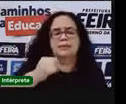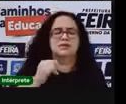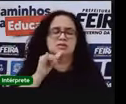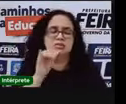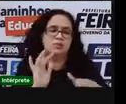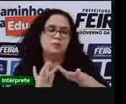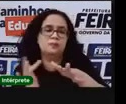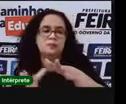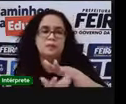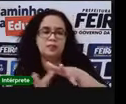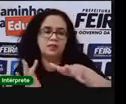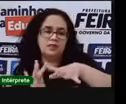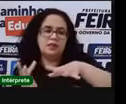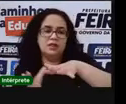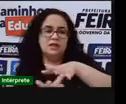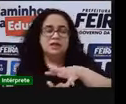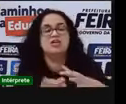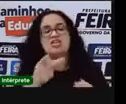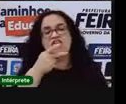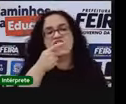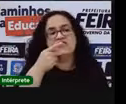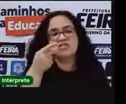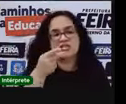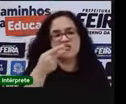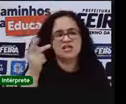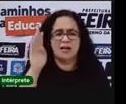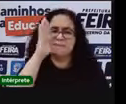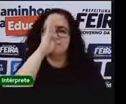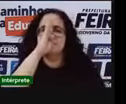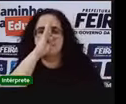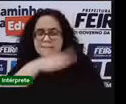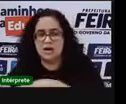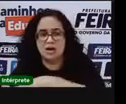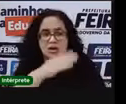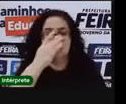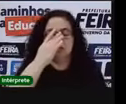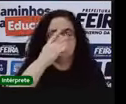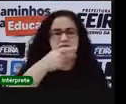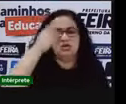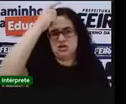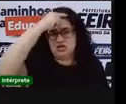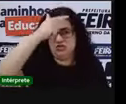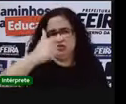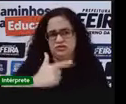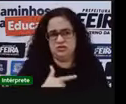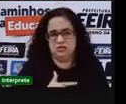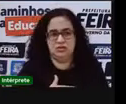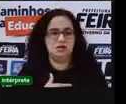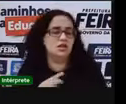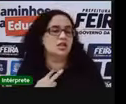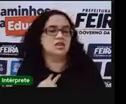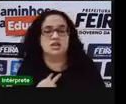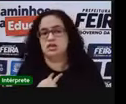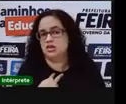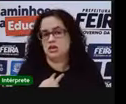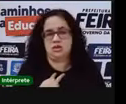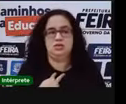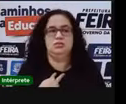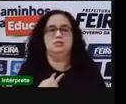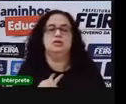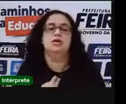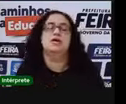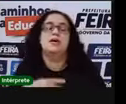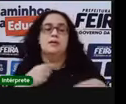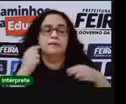para defamar, para falar mal, para dizer coisa feia, para xingar. Nós não podemos fazer isso. Porque a